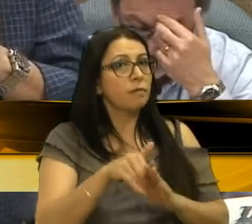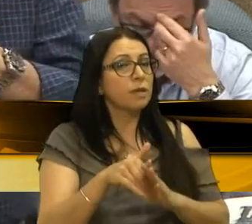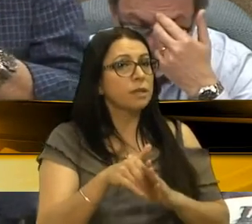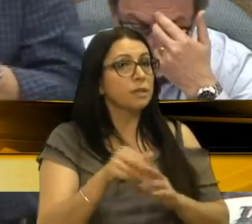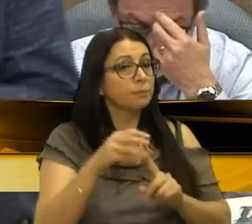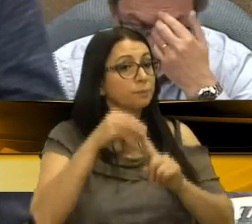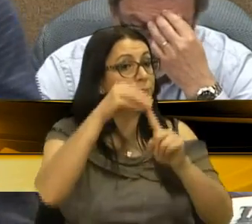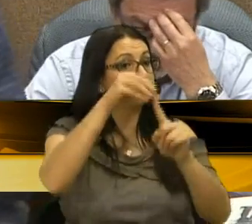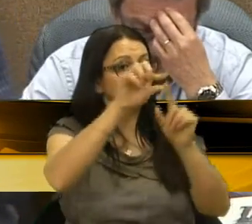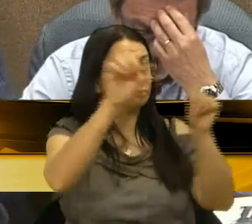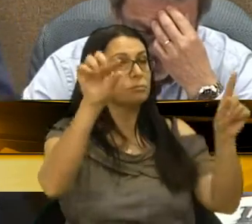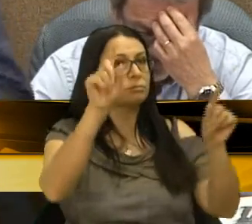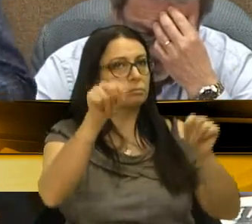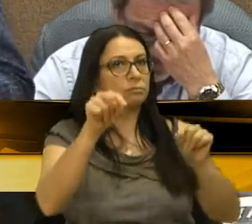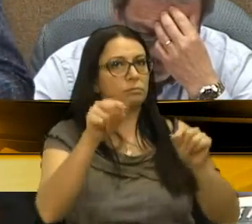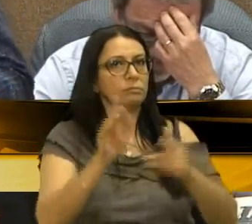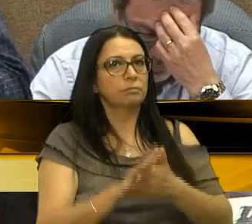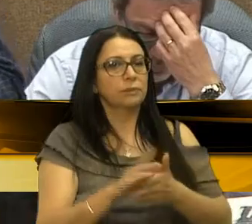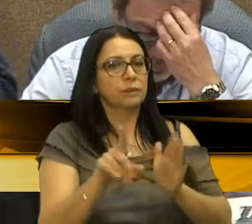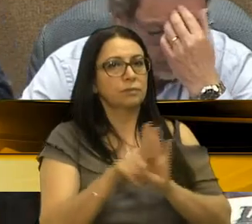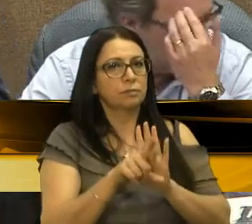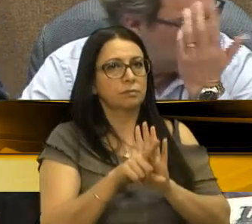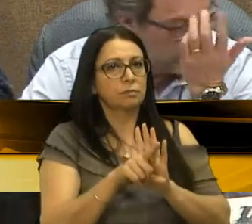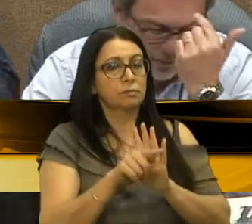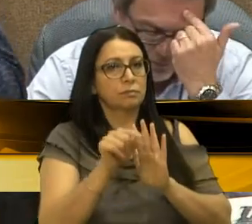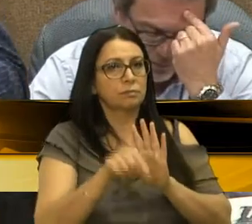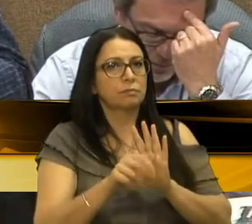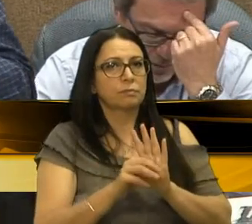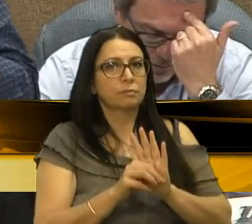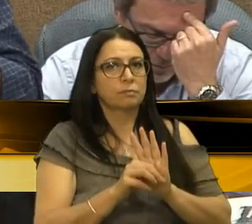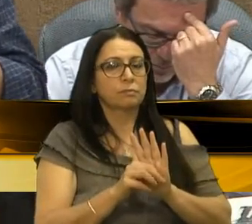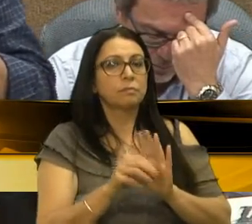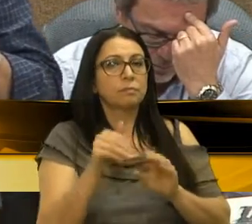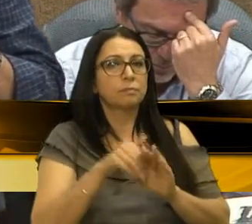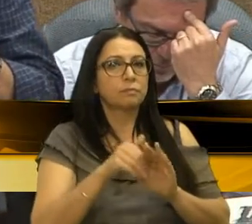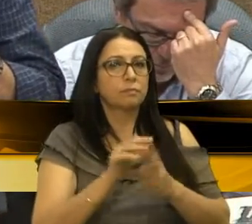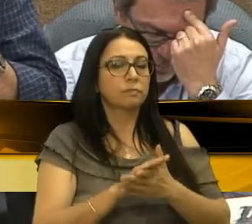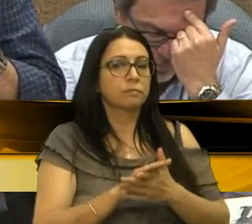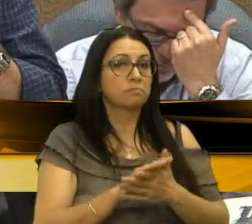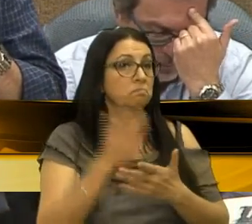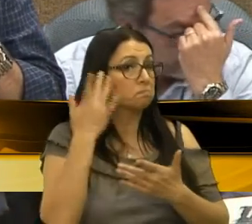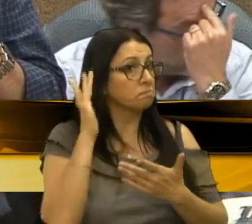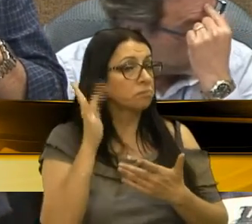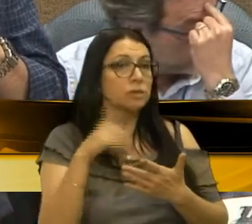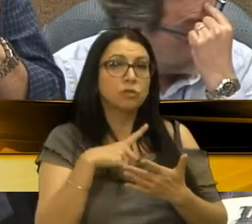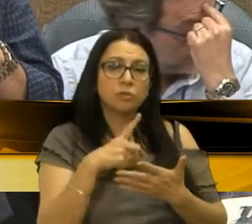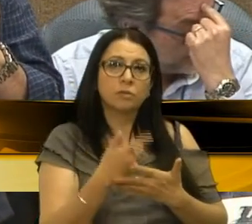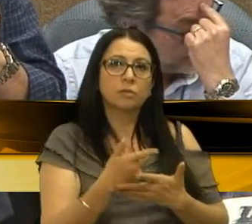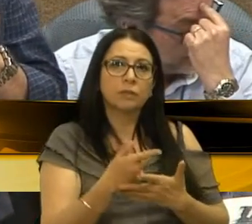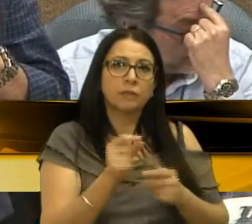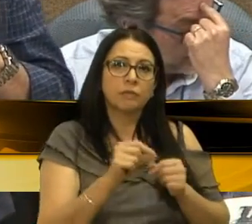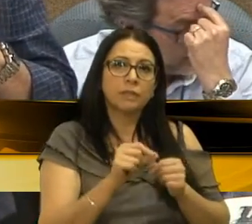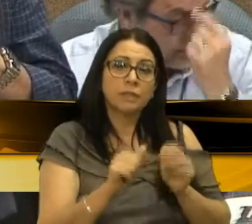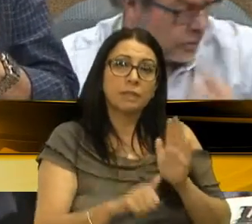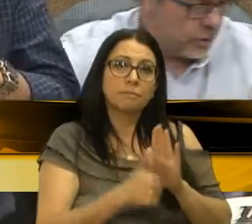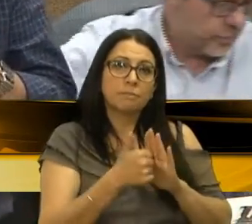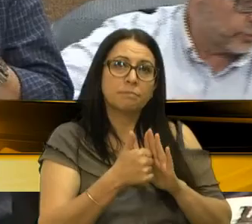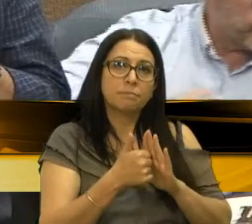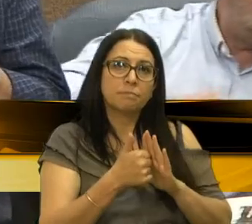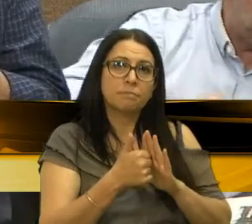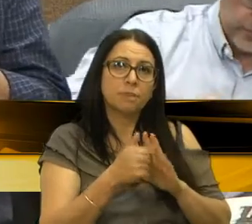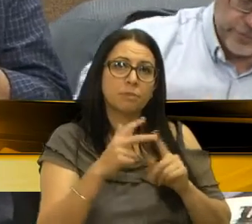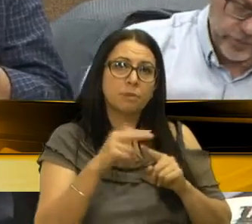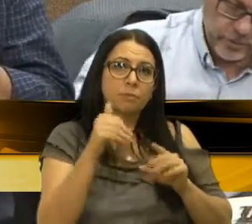destaque, neste processo de lei de legislativo que estamos votando, não sei se nós estaríamos fazendo a melhor mecânica